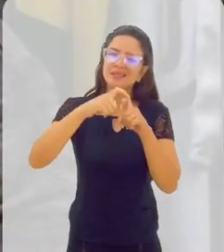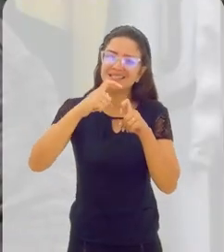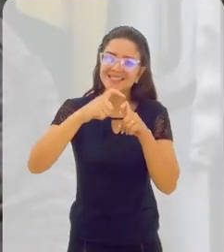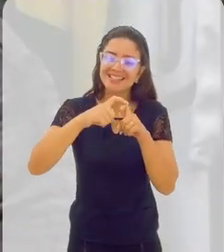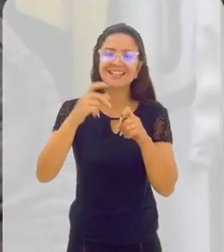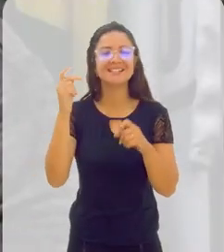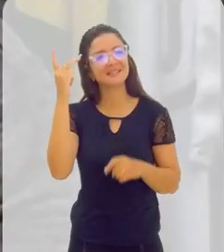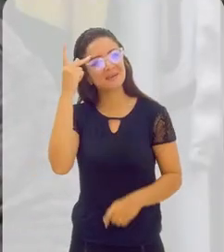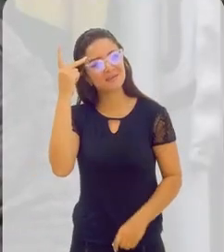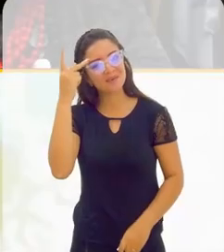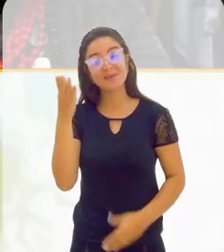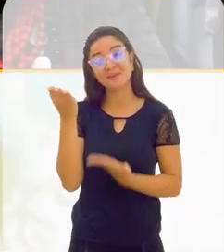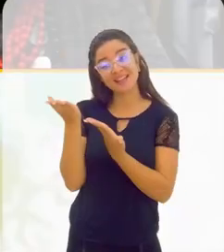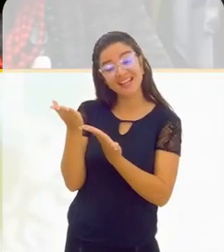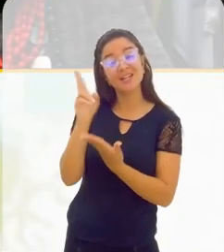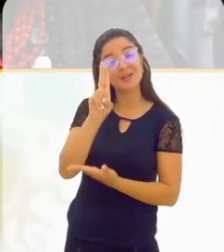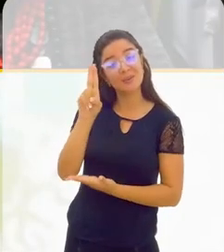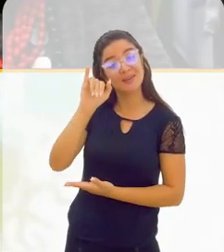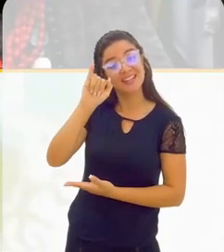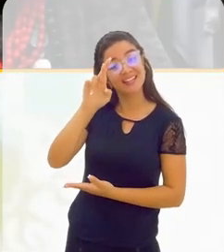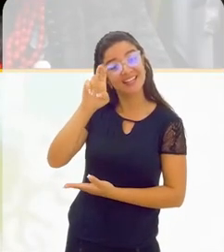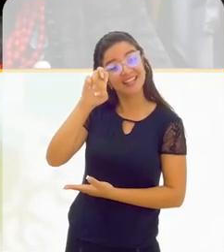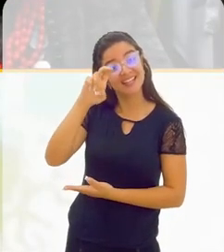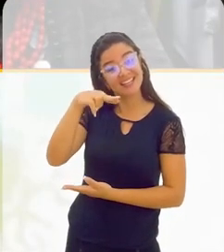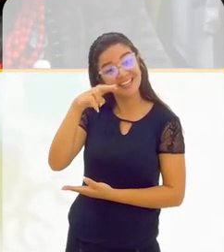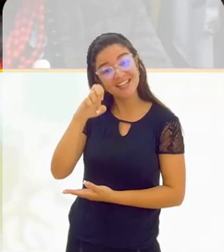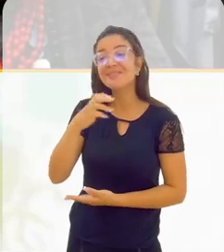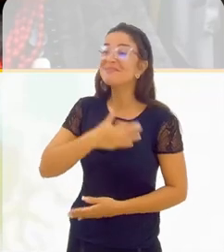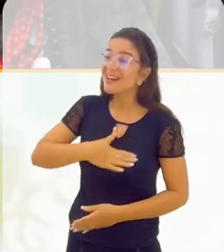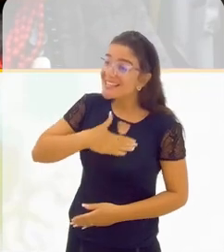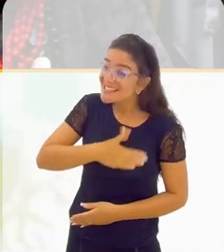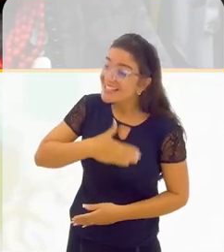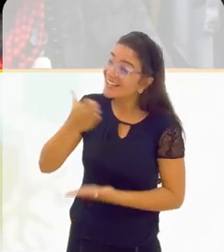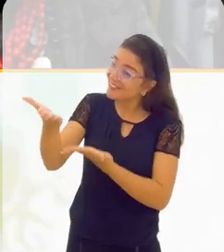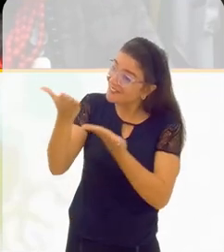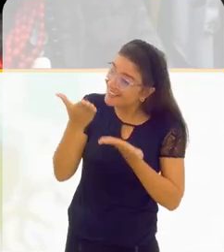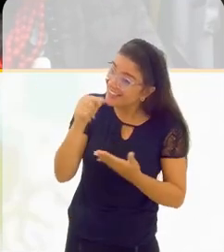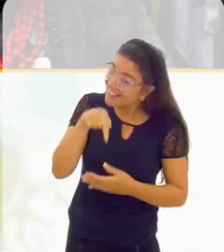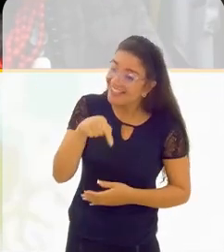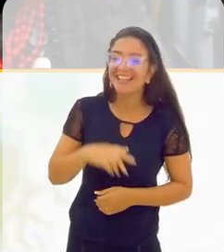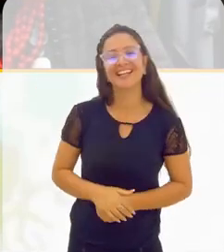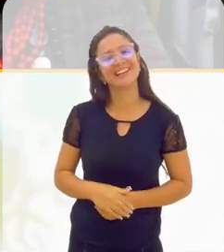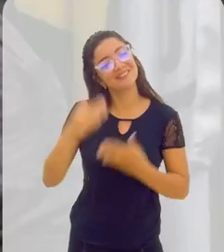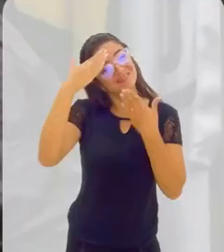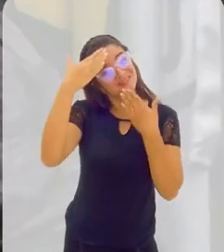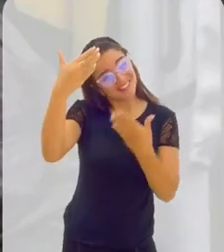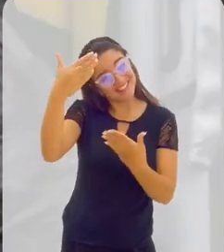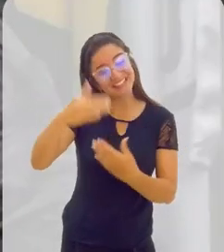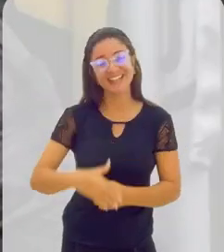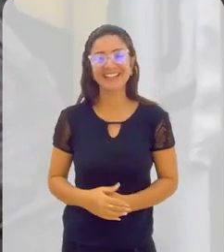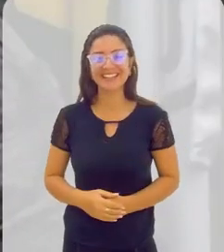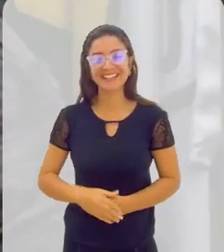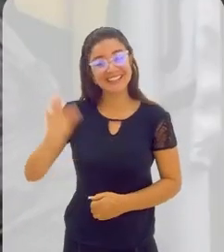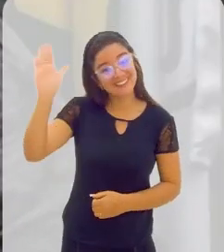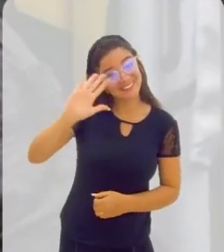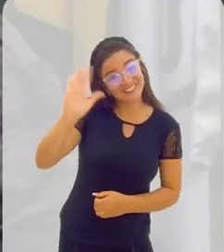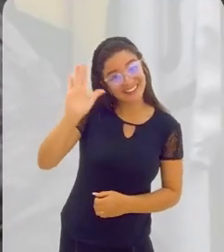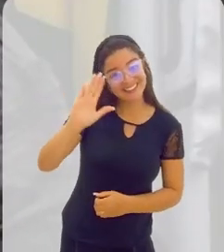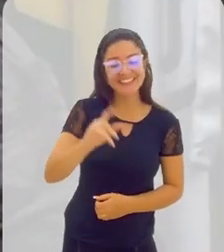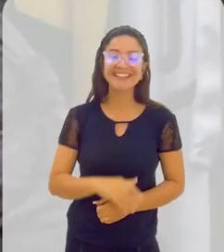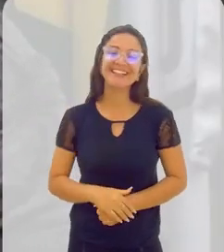abramovit Irene um prazer recebê-la aqui no educação muito bem-vinda muito obrigado